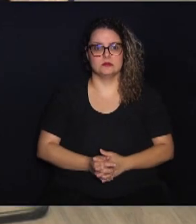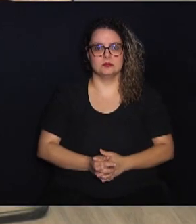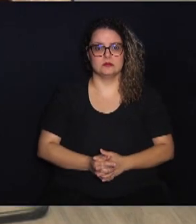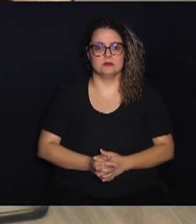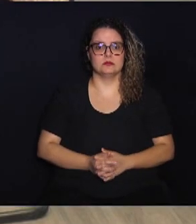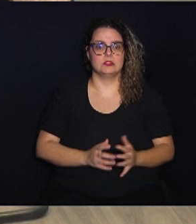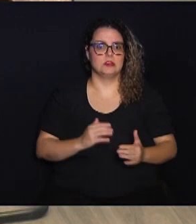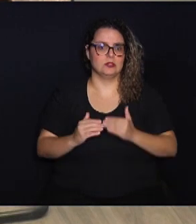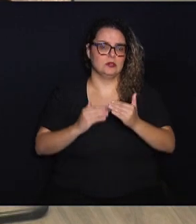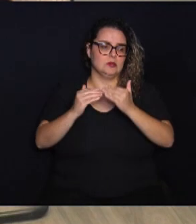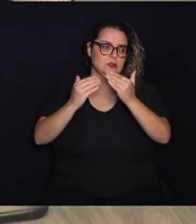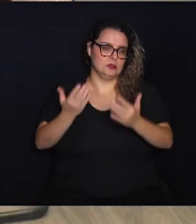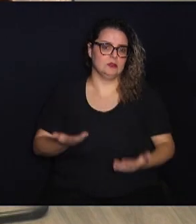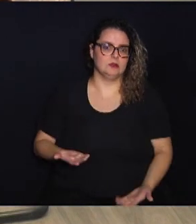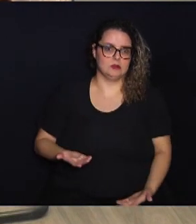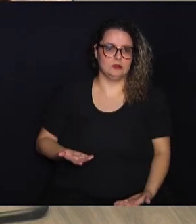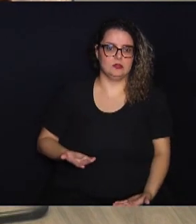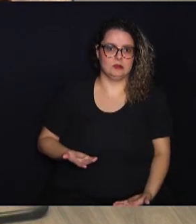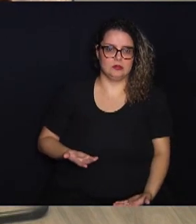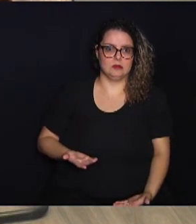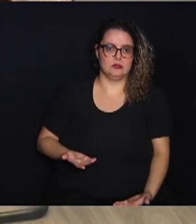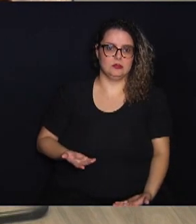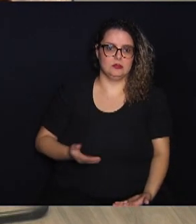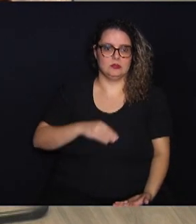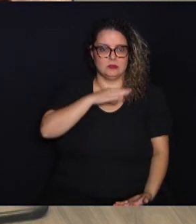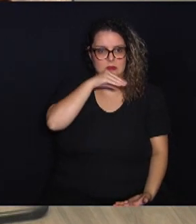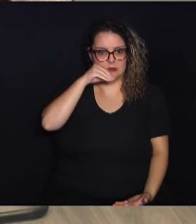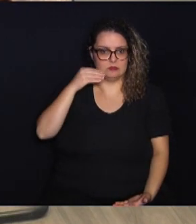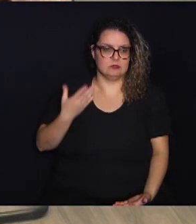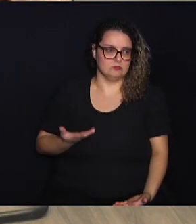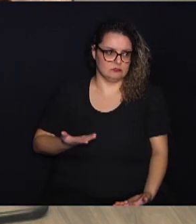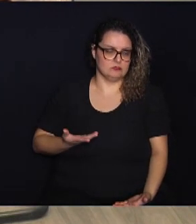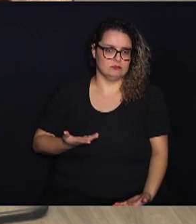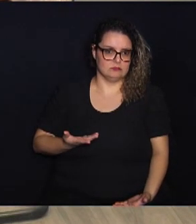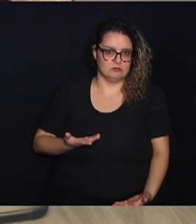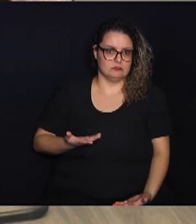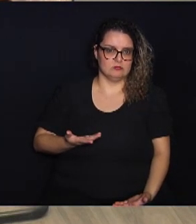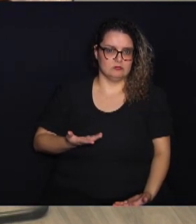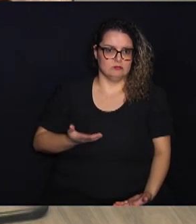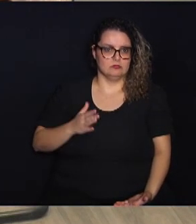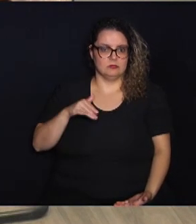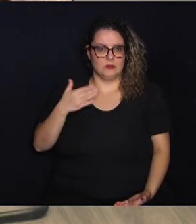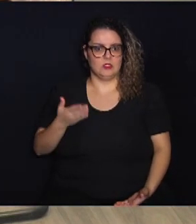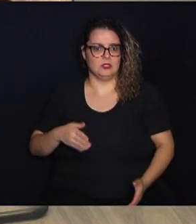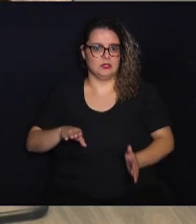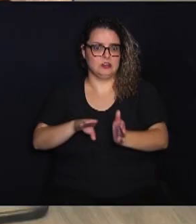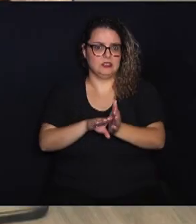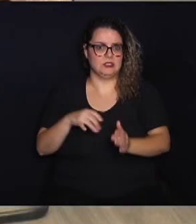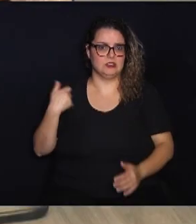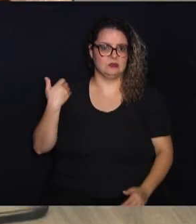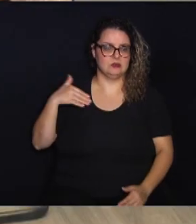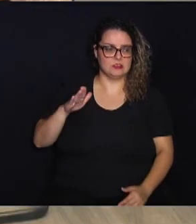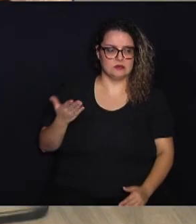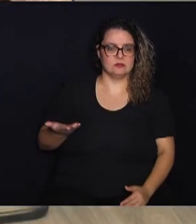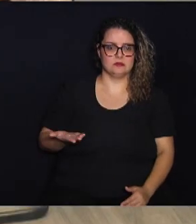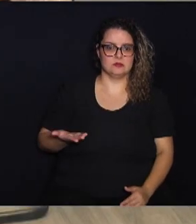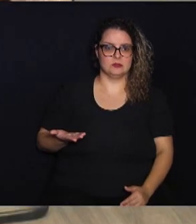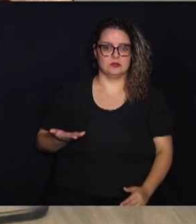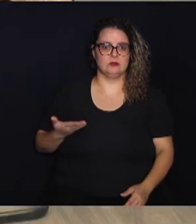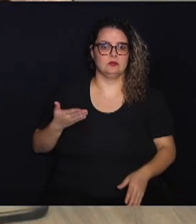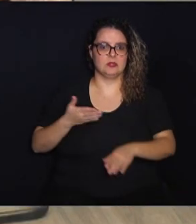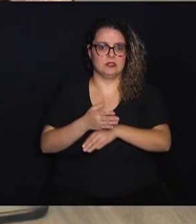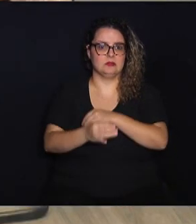no desenvolvimento, né, desse adolescente, quando ele vai chegar à fase adulta, ele tendo ali o acesso à